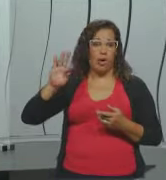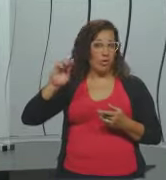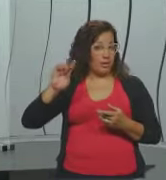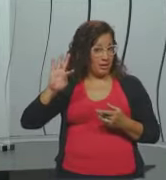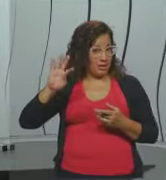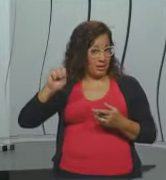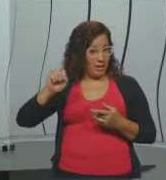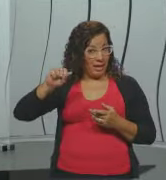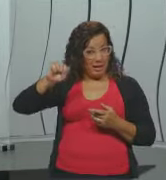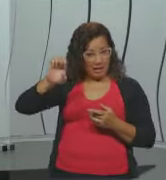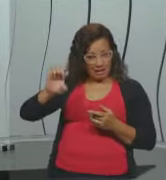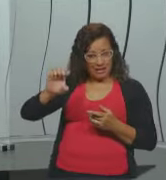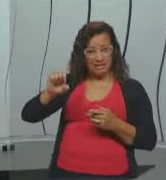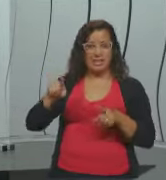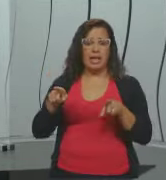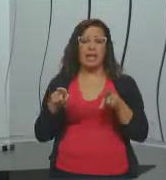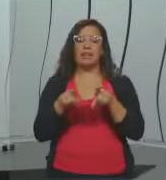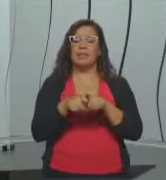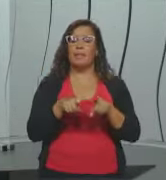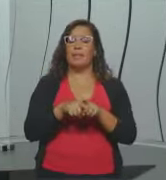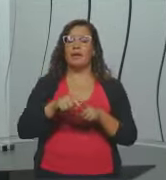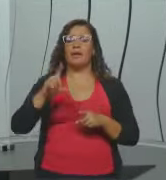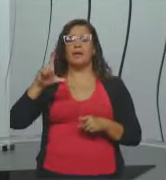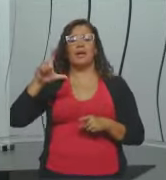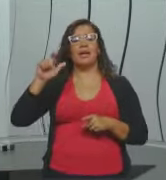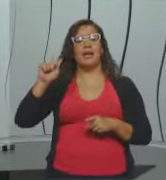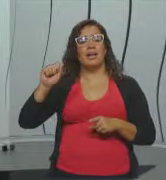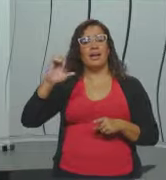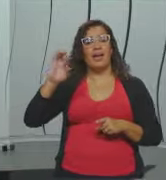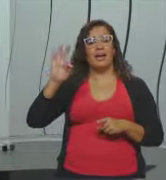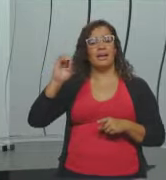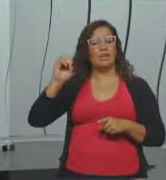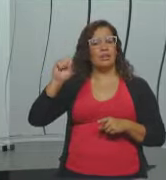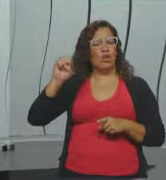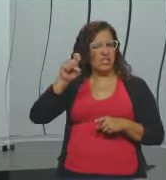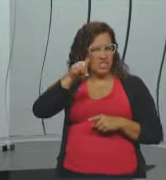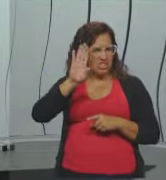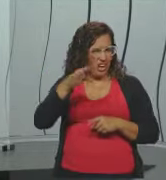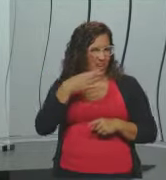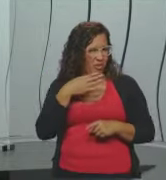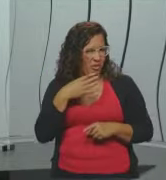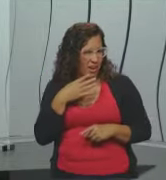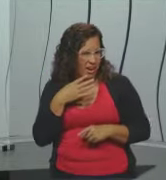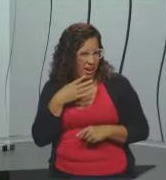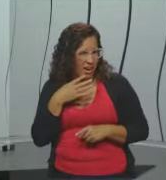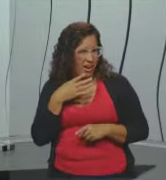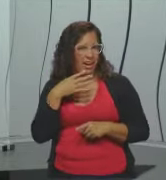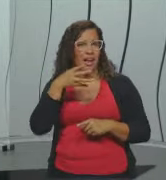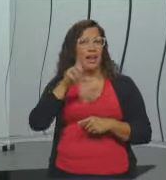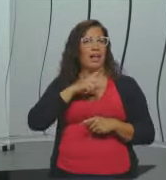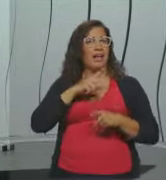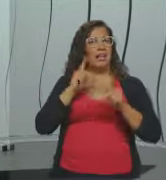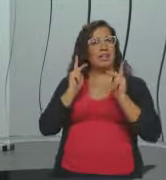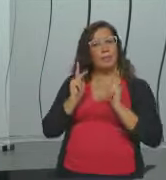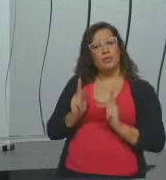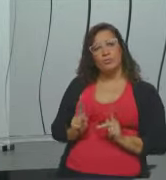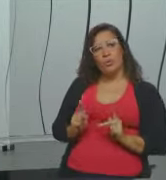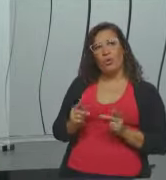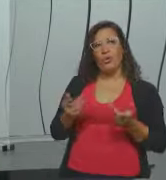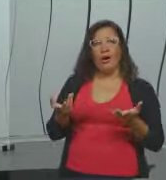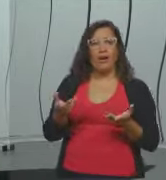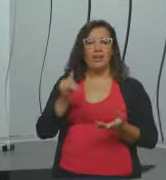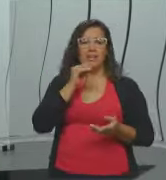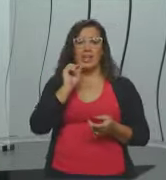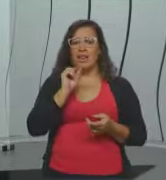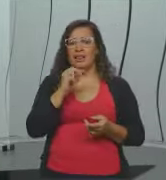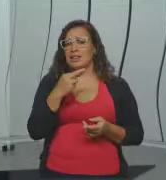Ele pode quebrar a lactose. A lactose eu sei que você já ouviu falar. Lactose, tem pessoa que